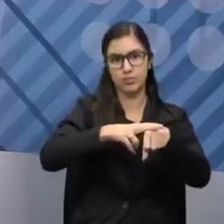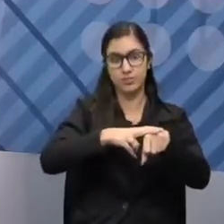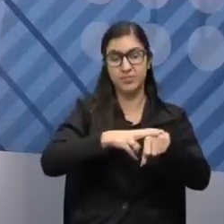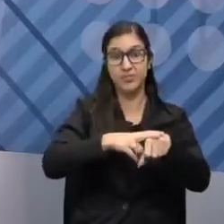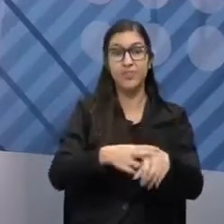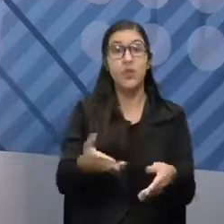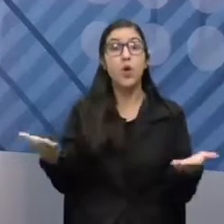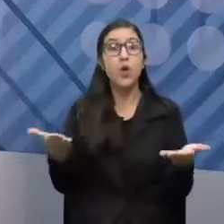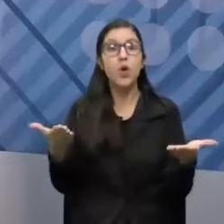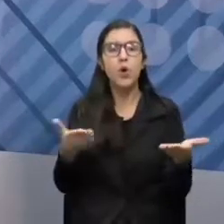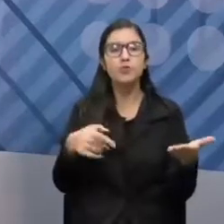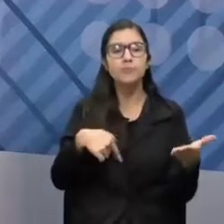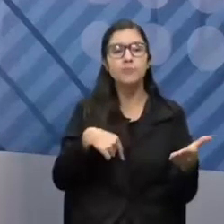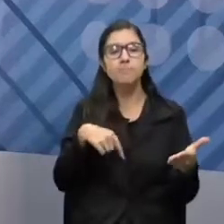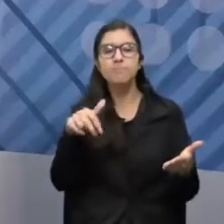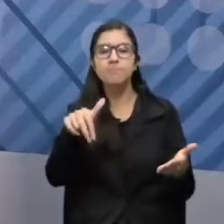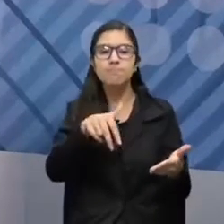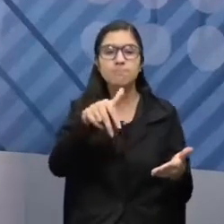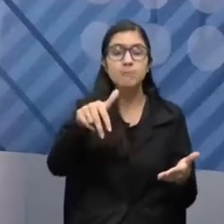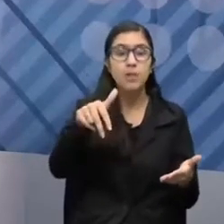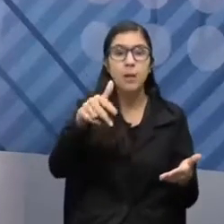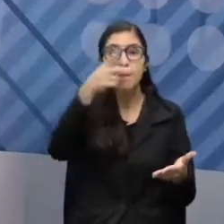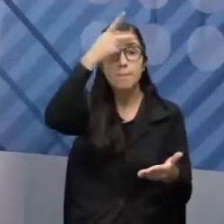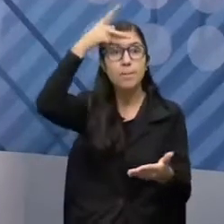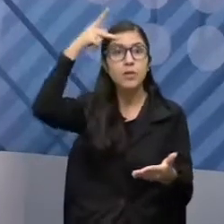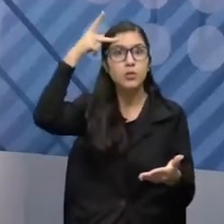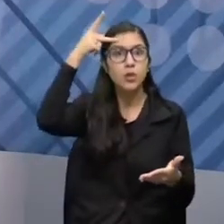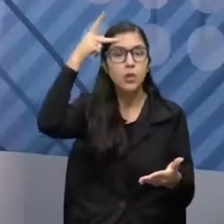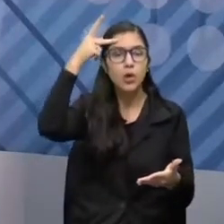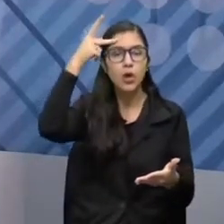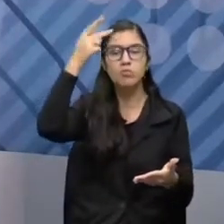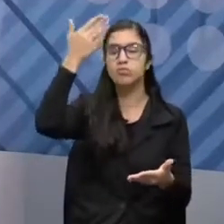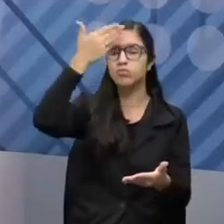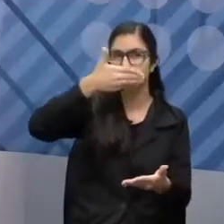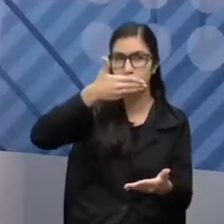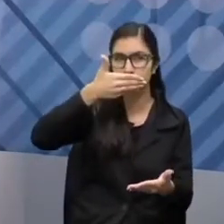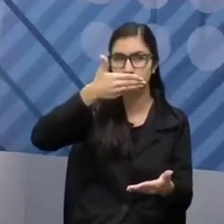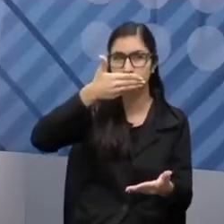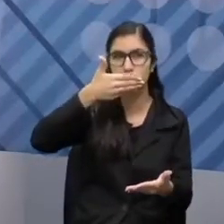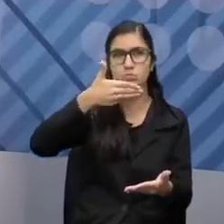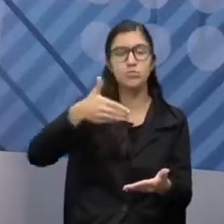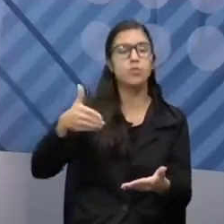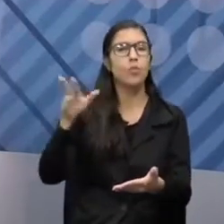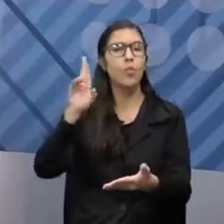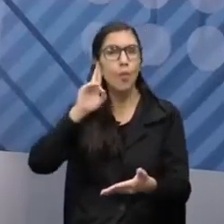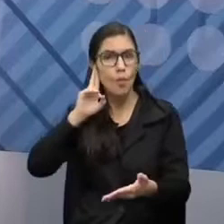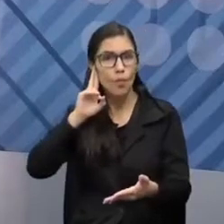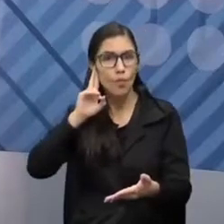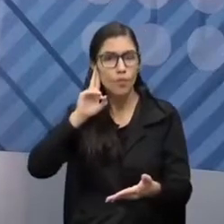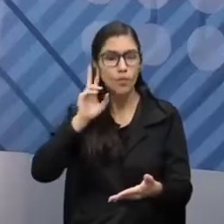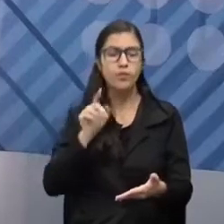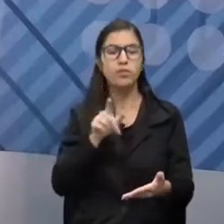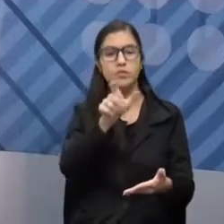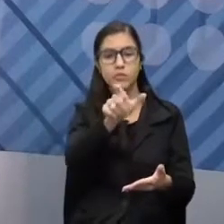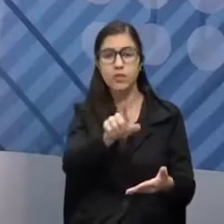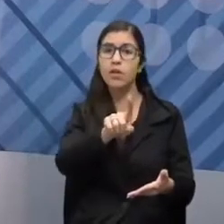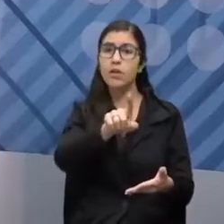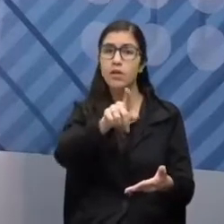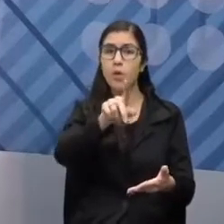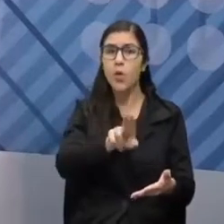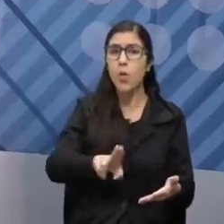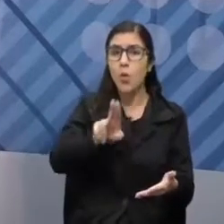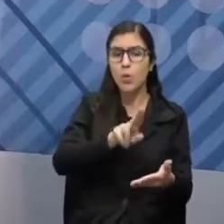E hoje, para quem tem a privação de visão e de audição, é a